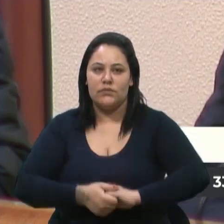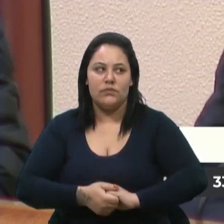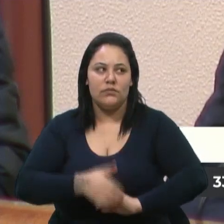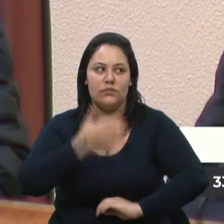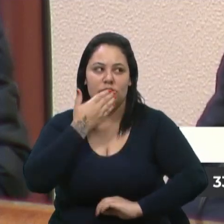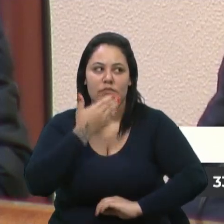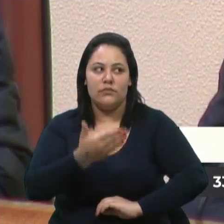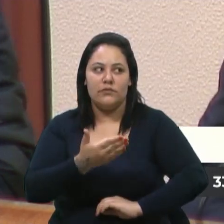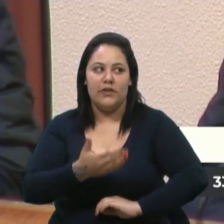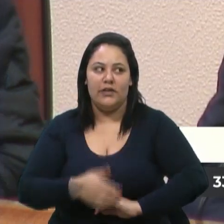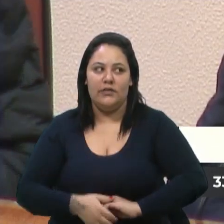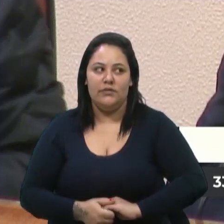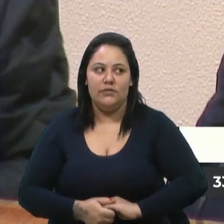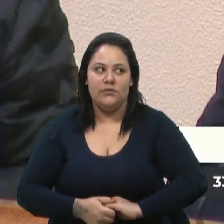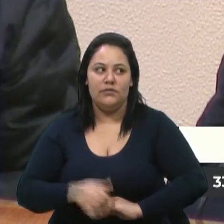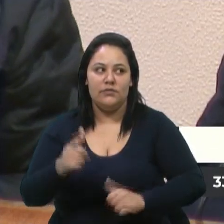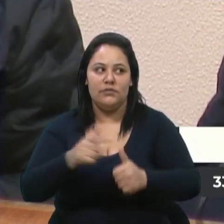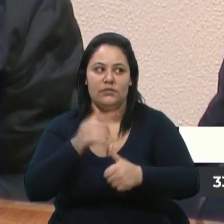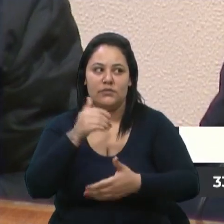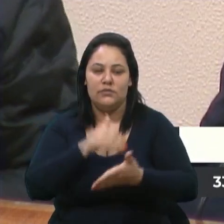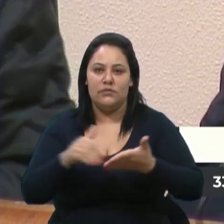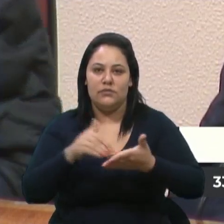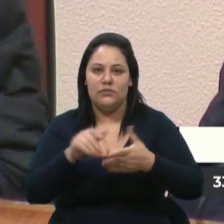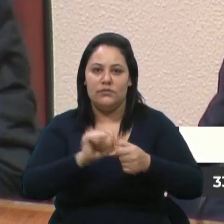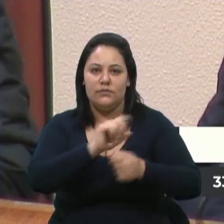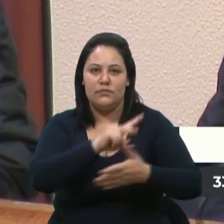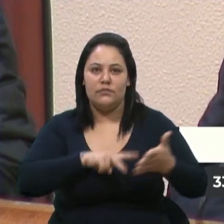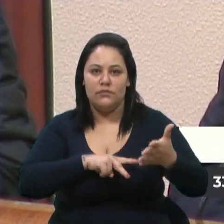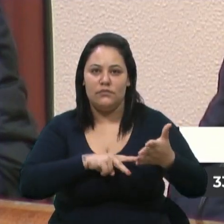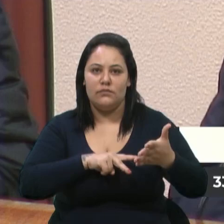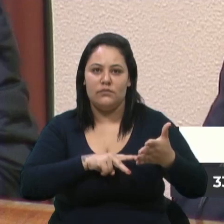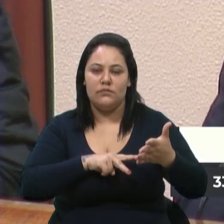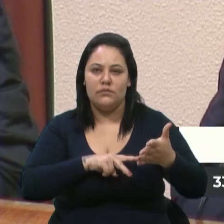Solicito ao primeiro secretário que faça a leitura do requerimento número